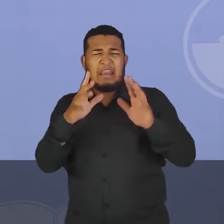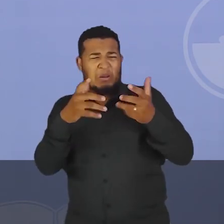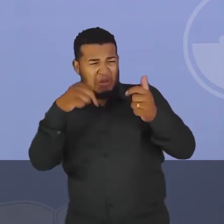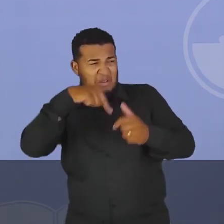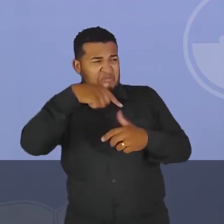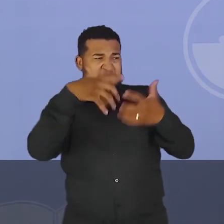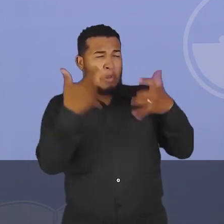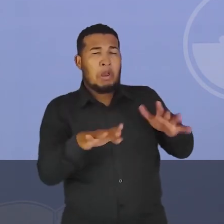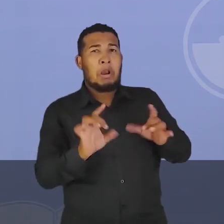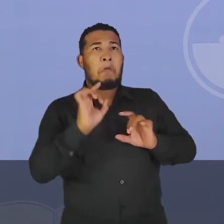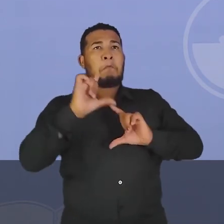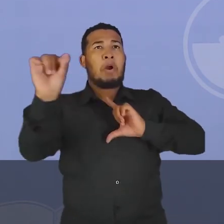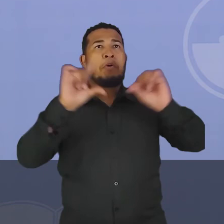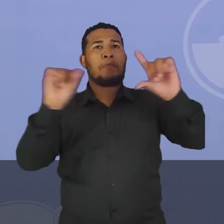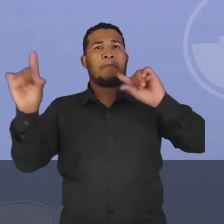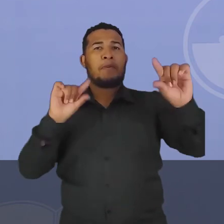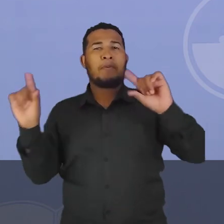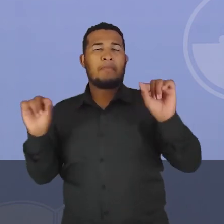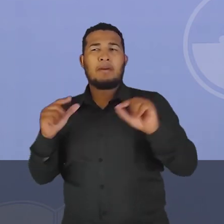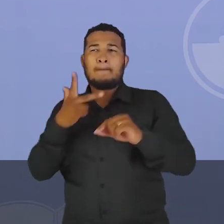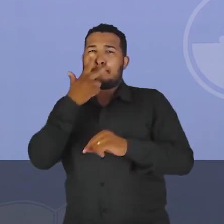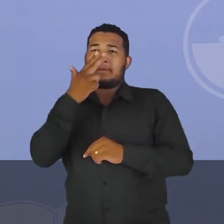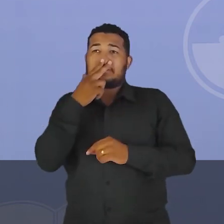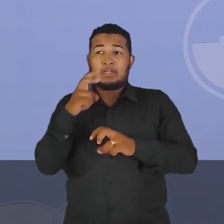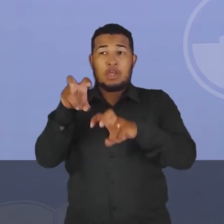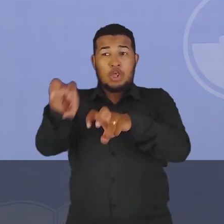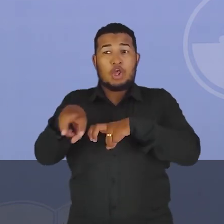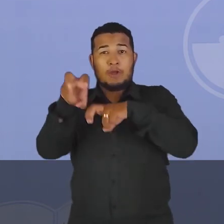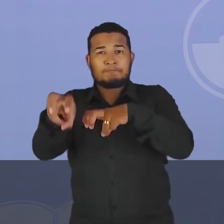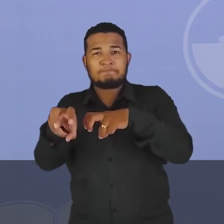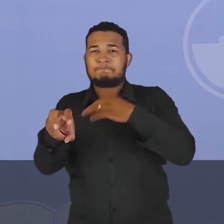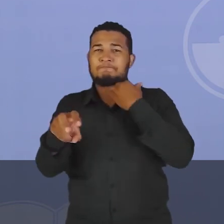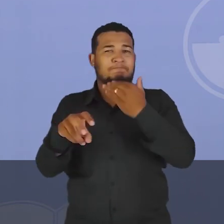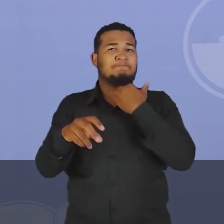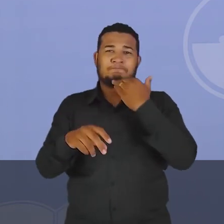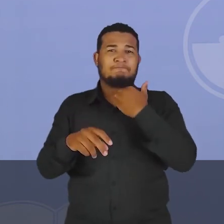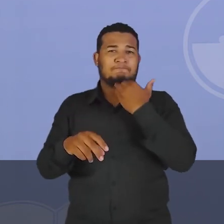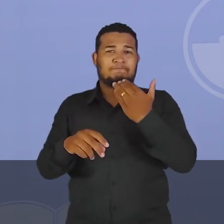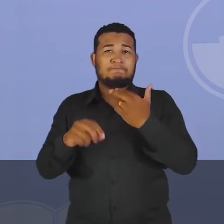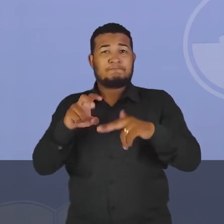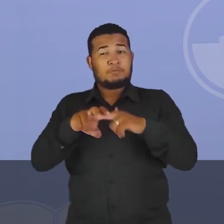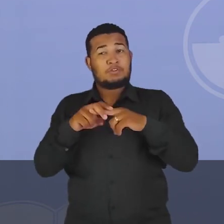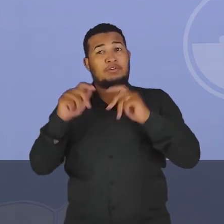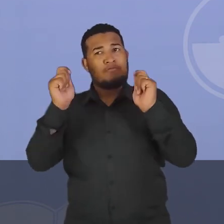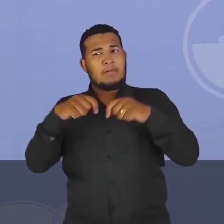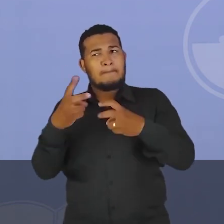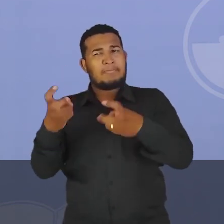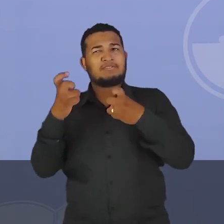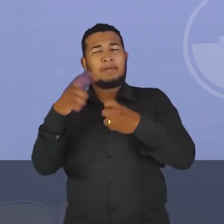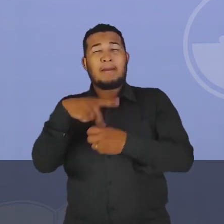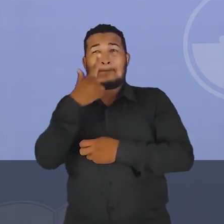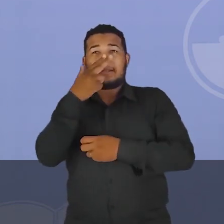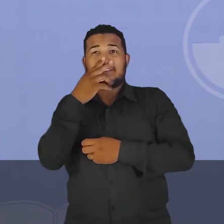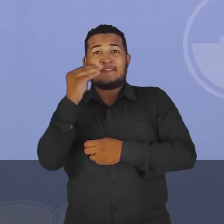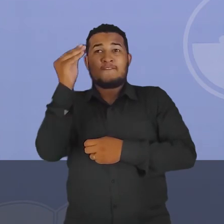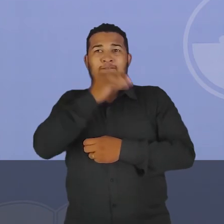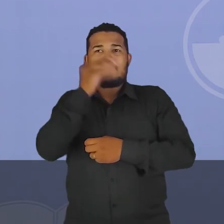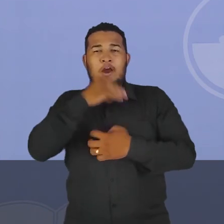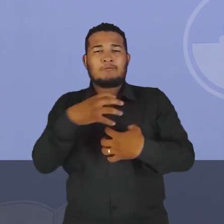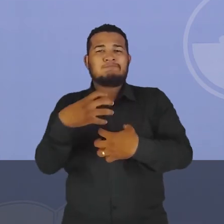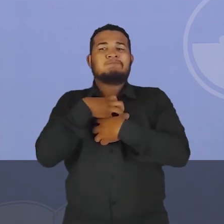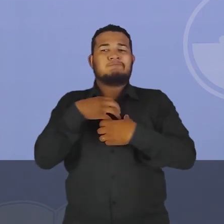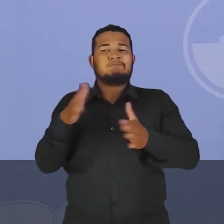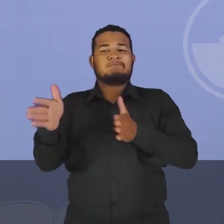uma incapacidade de desenvolver uma agricultura, né? Então, a gente vê que isso são fraquezas do alicerce do início do